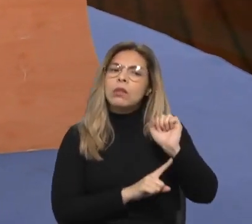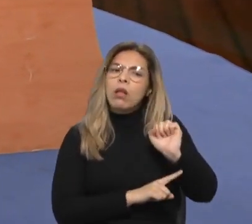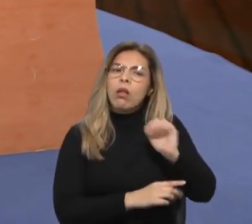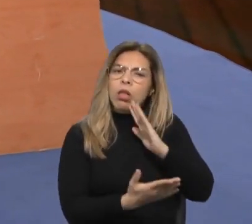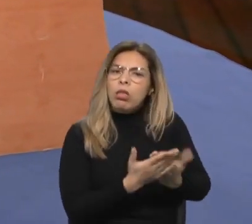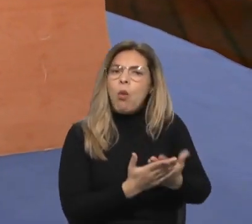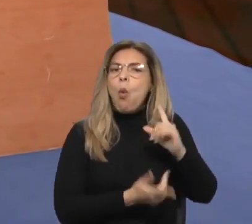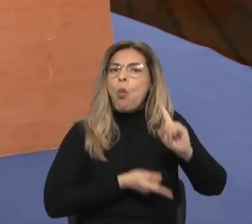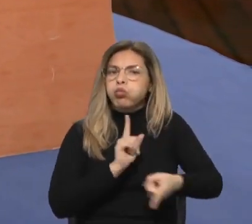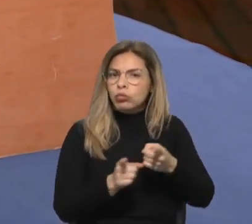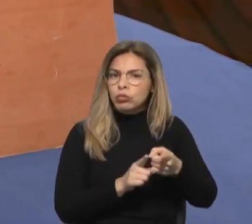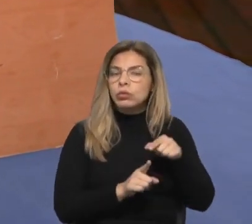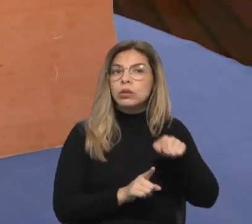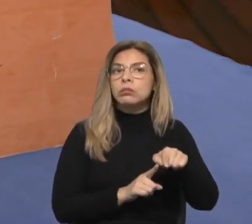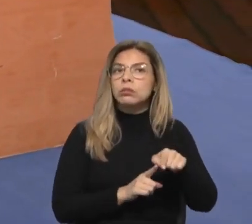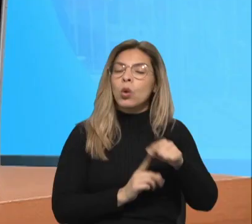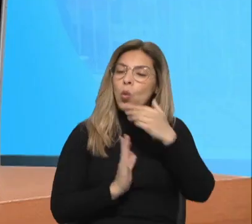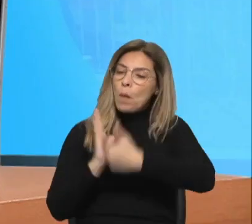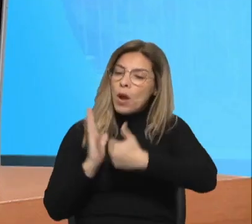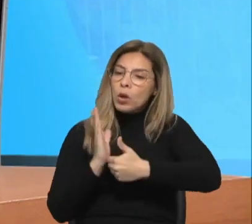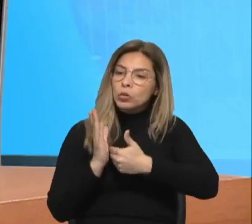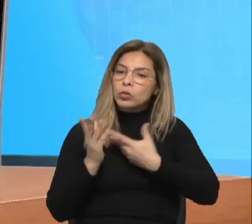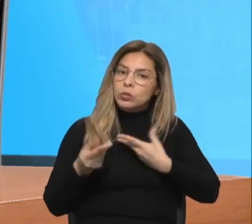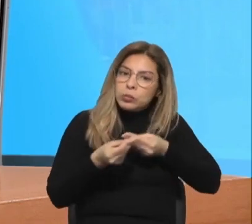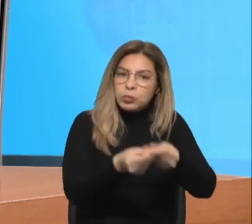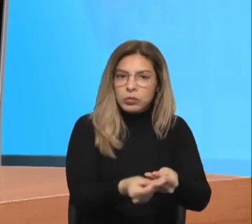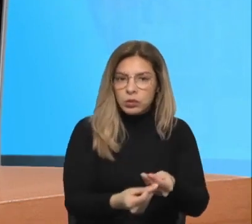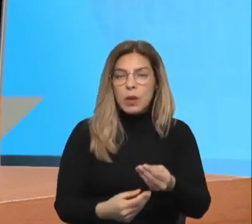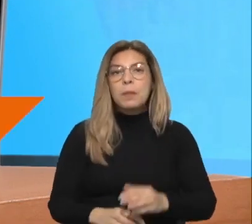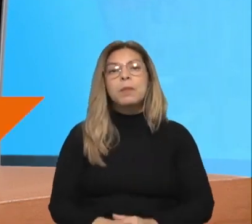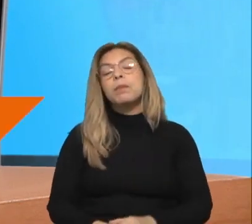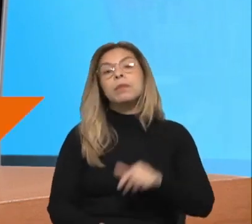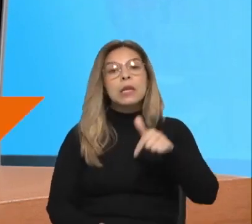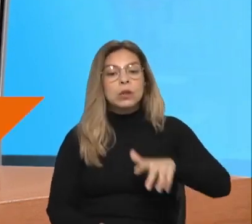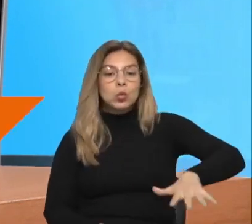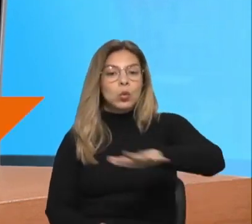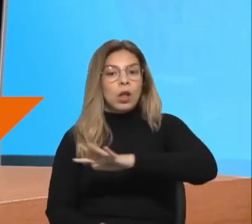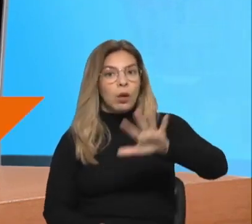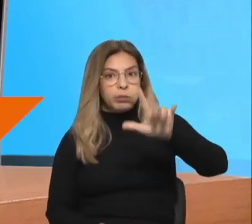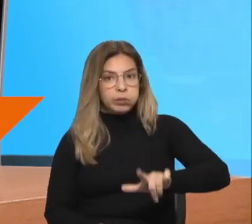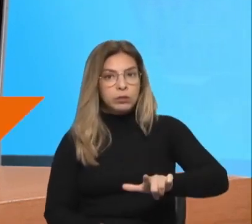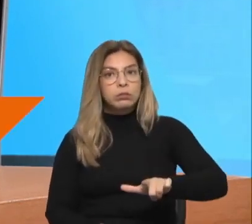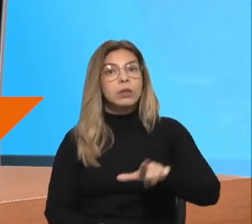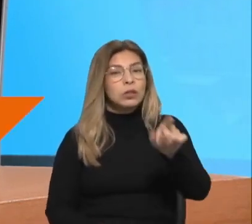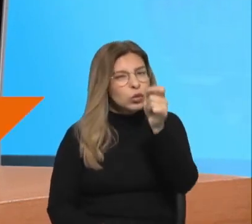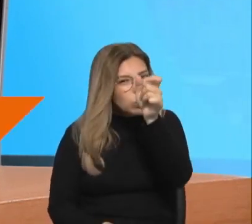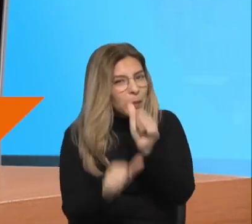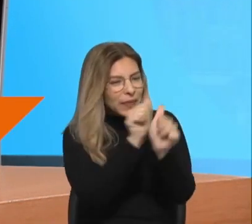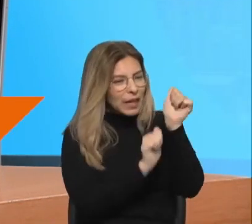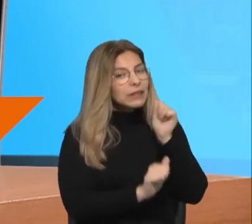concretizadas para trazer o documento até junto às comunidades? Ora bem, aqui na Diocese de Lisboa, e se me permite voltar